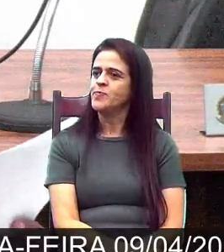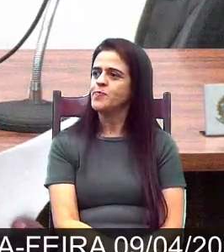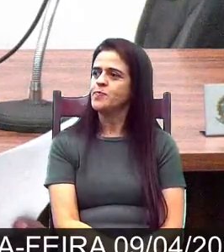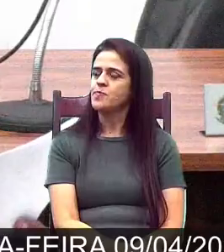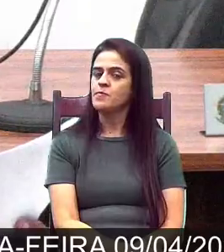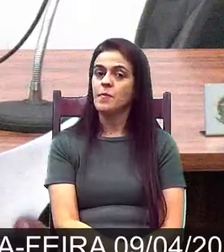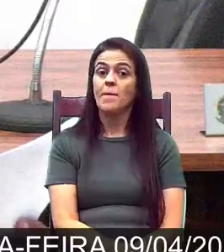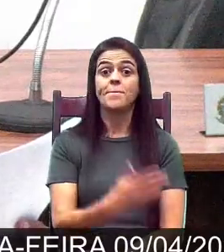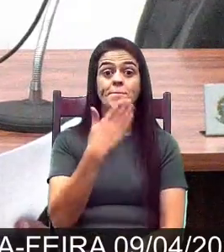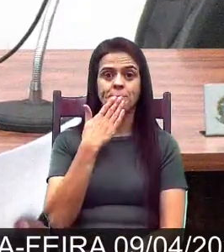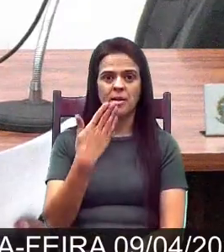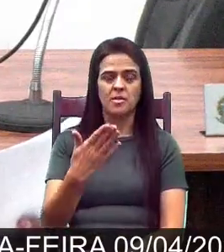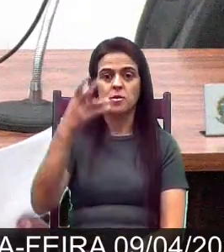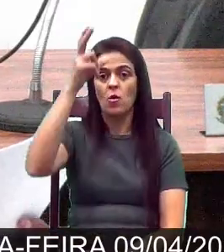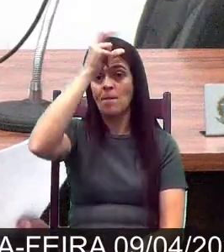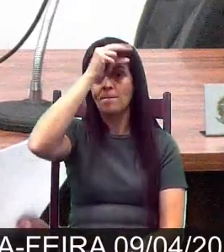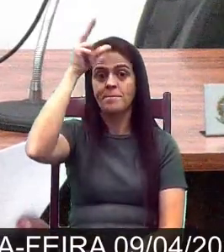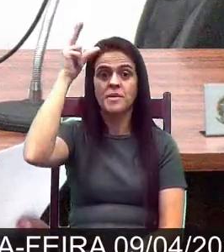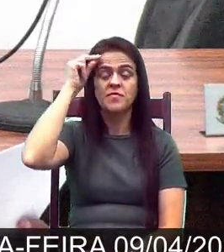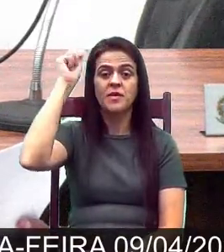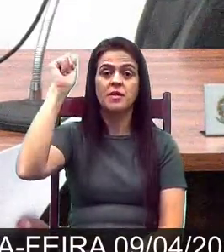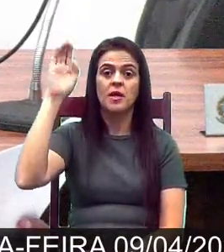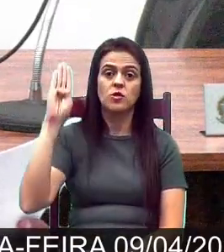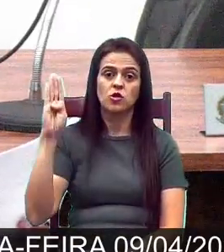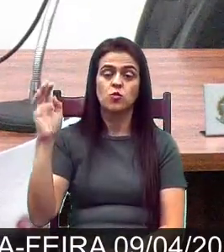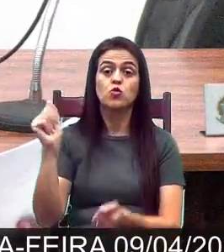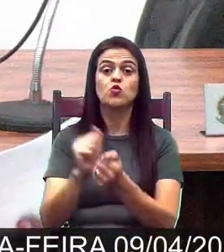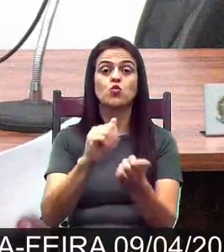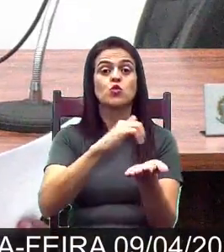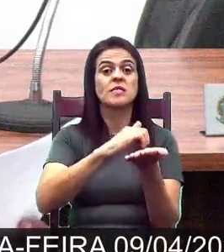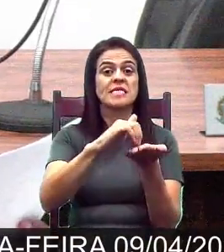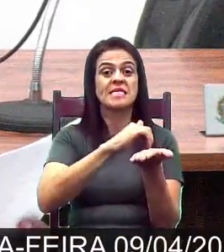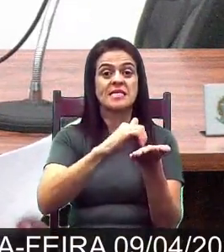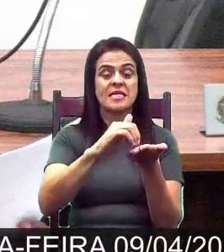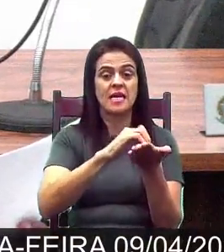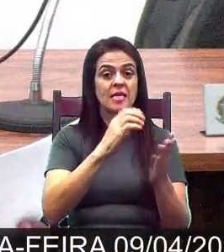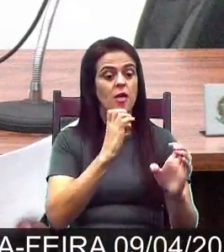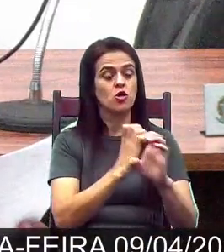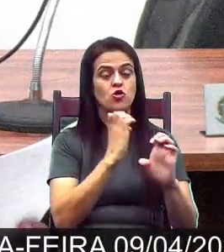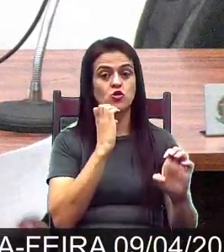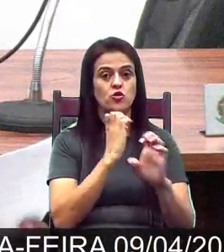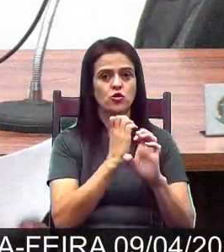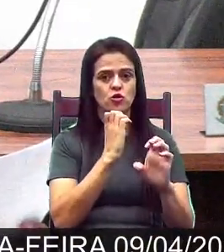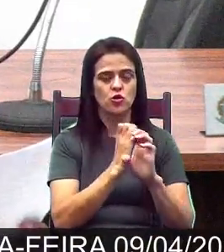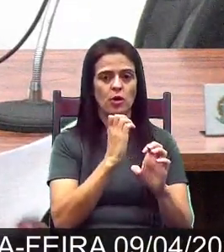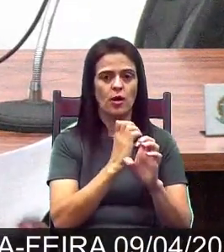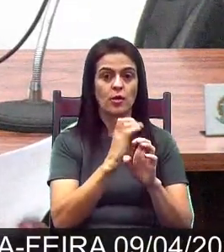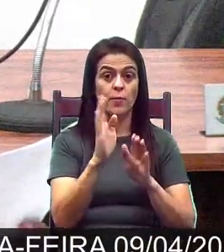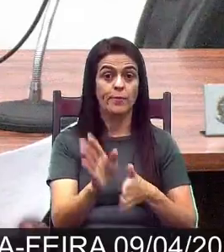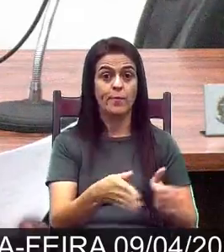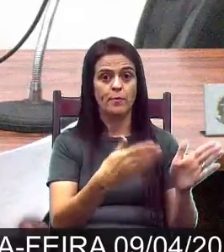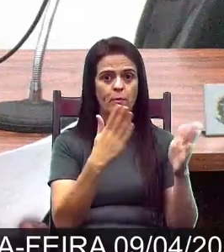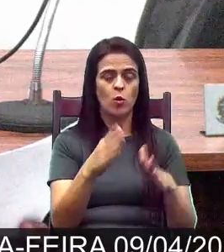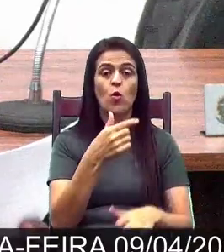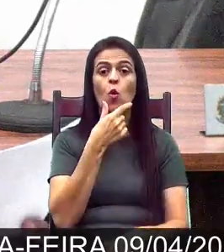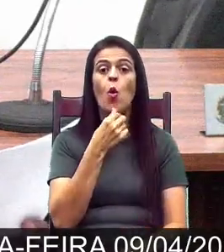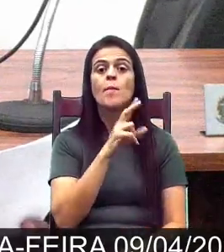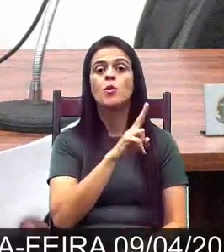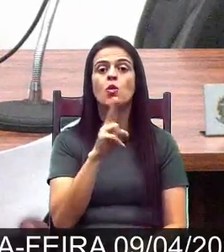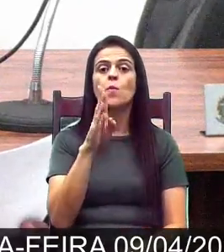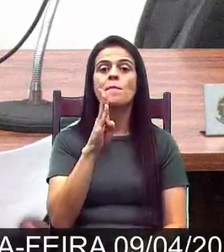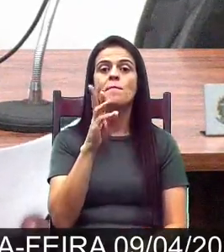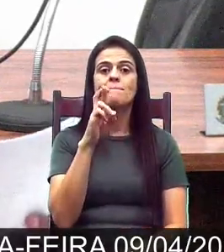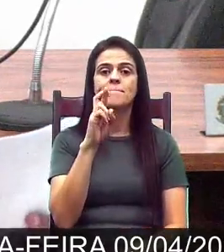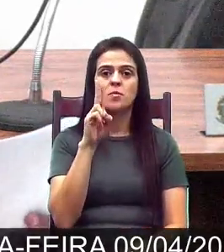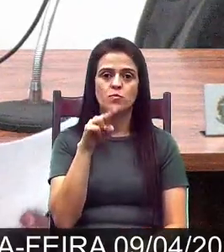Doutor Adib Elias e o secretário municipal de engenharia e produção, senhor Bruno